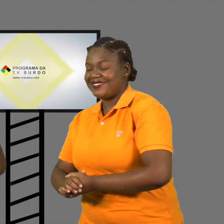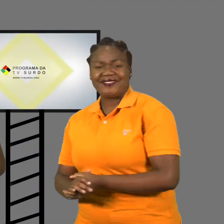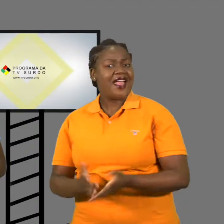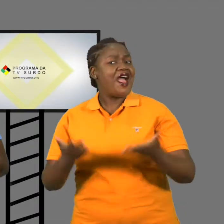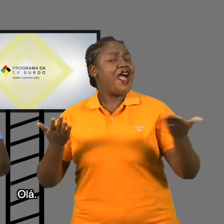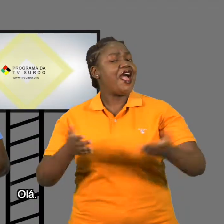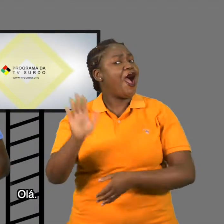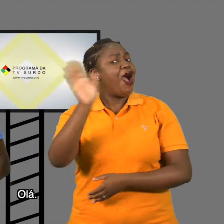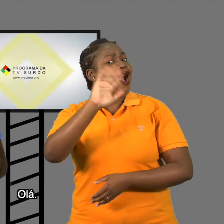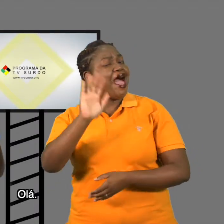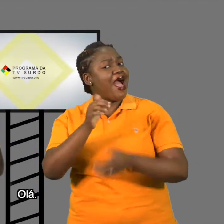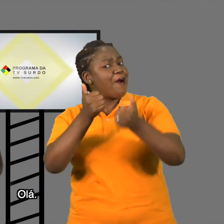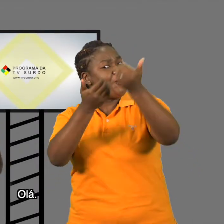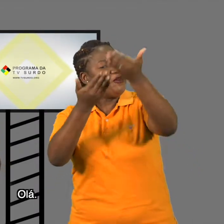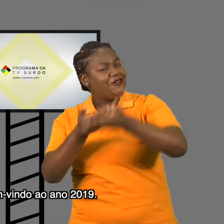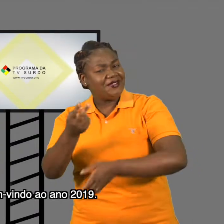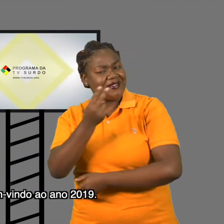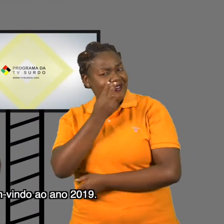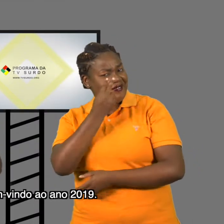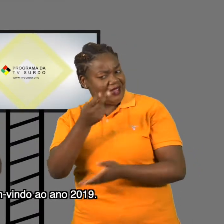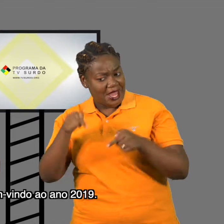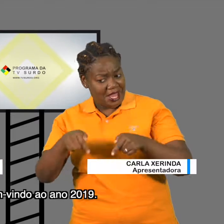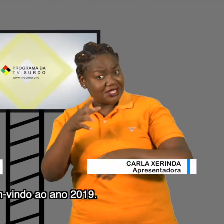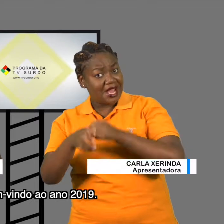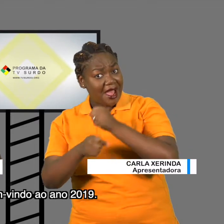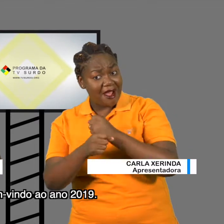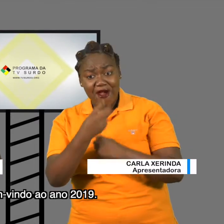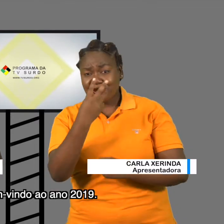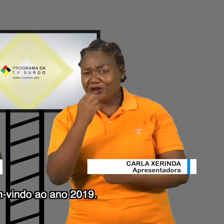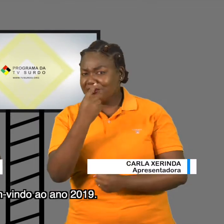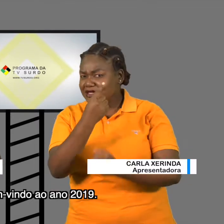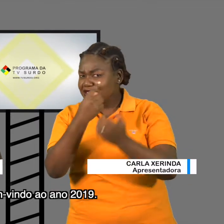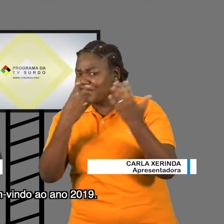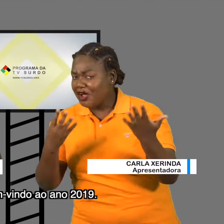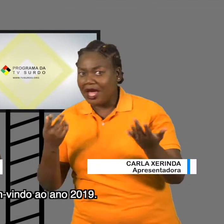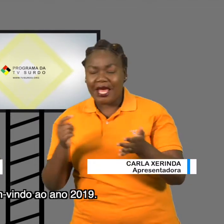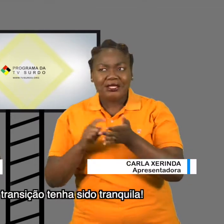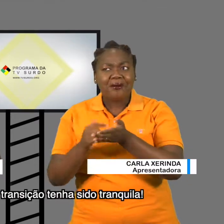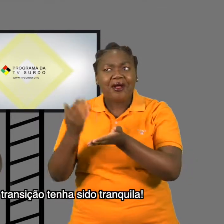o lar seja bem vindo ao ano 2019